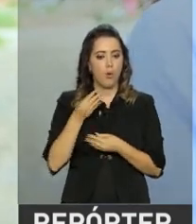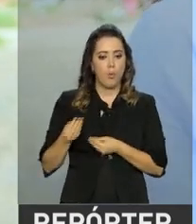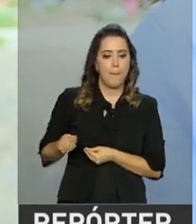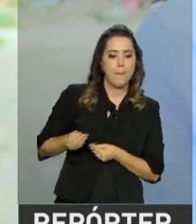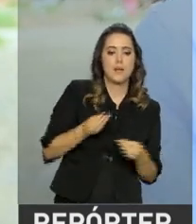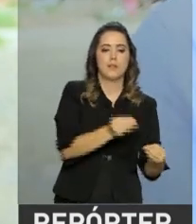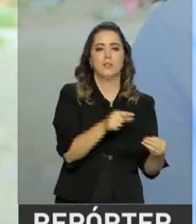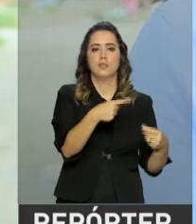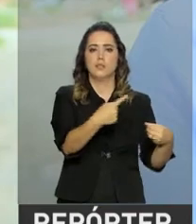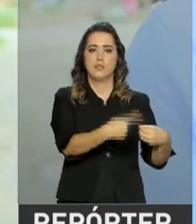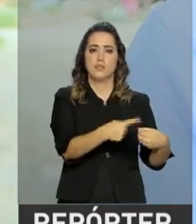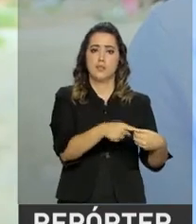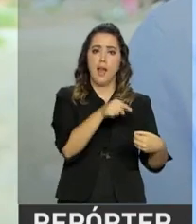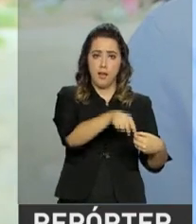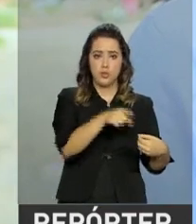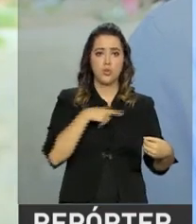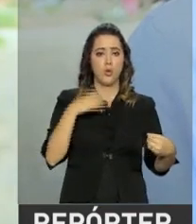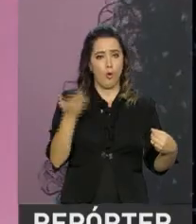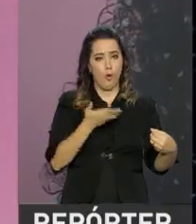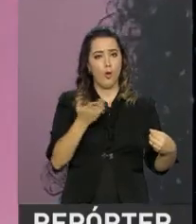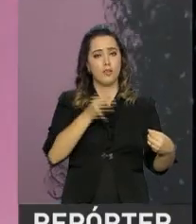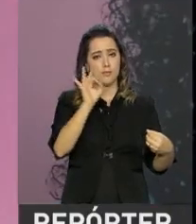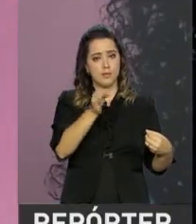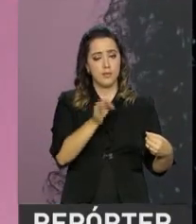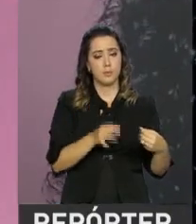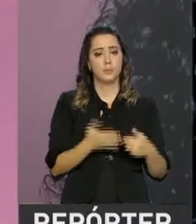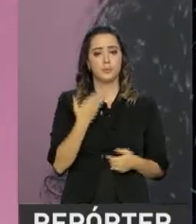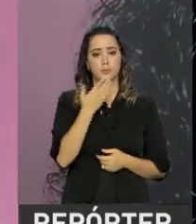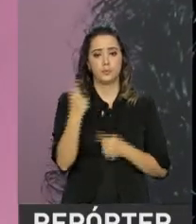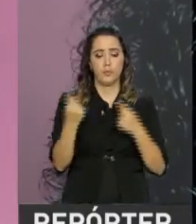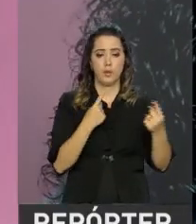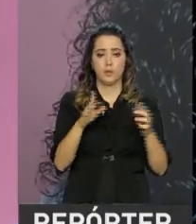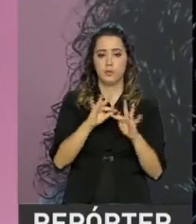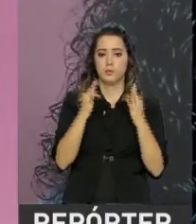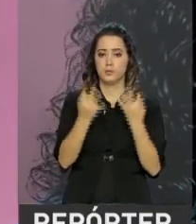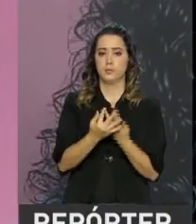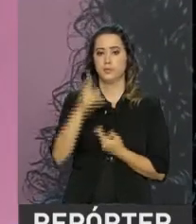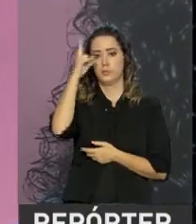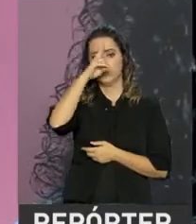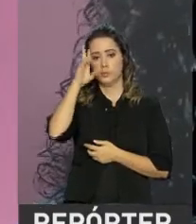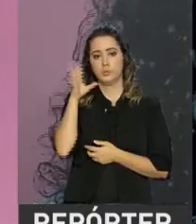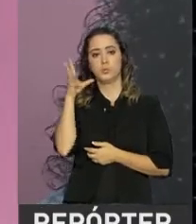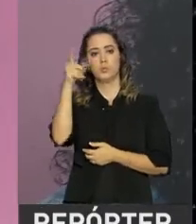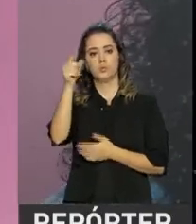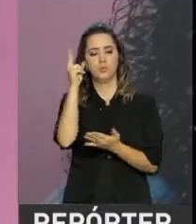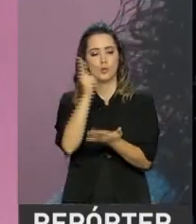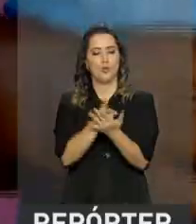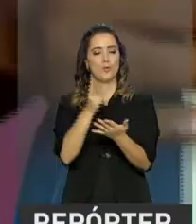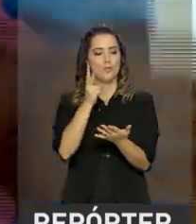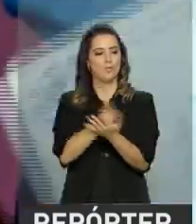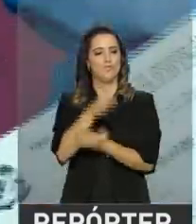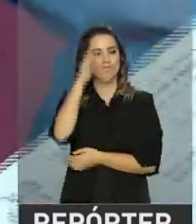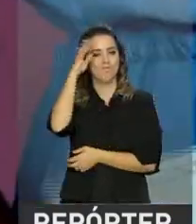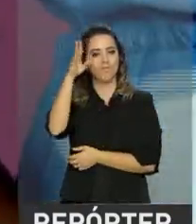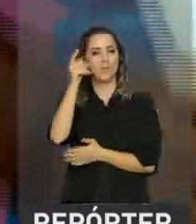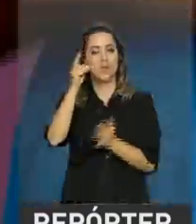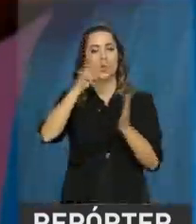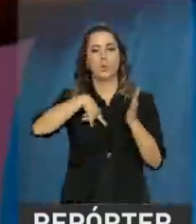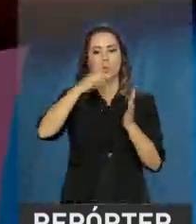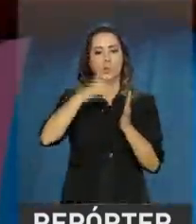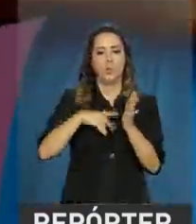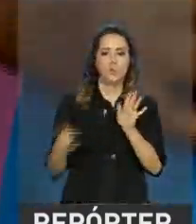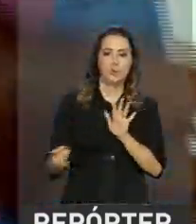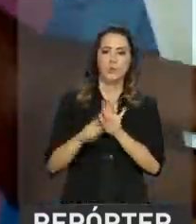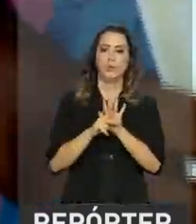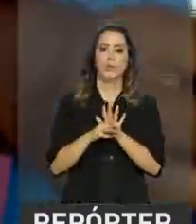trazer realmente a cidadania para o povo cada família com uma história e todos com o mesmo sonho a escritura do